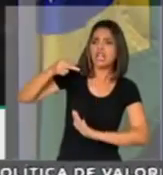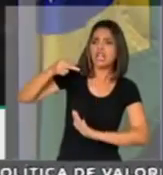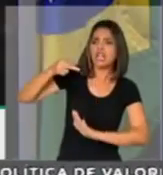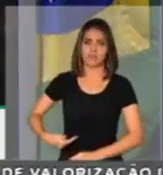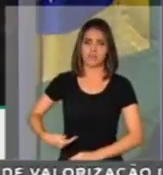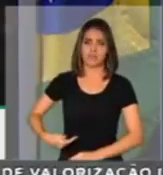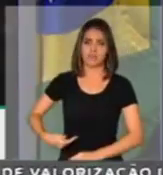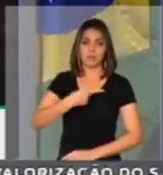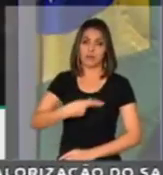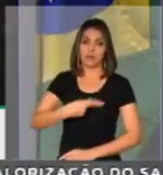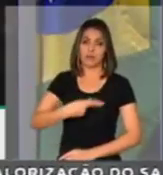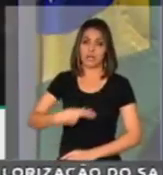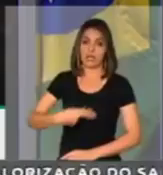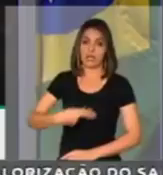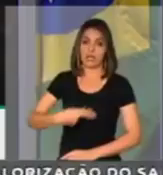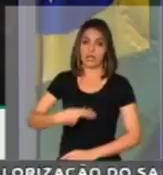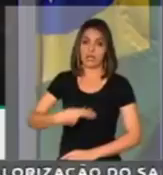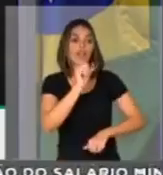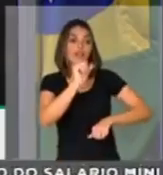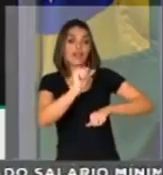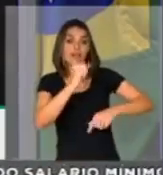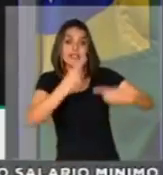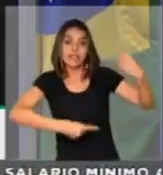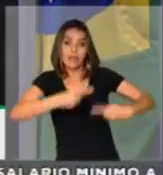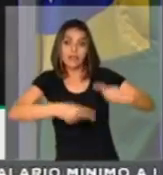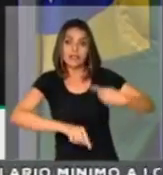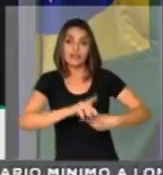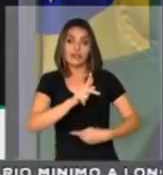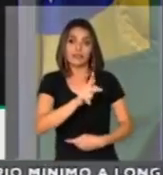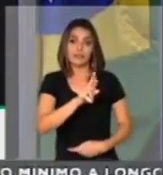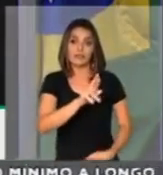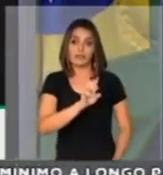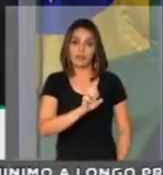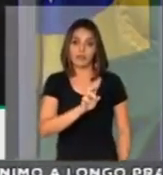Portanto, se querem debater a Previdência, vamos debater, mas com verdade.